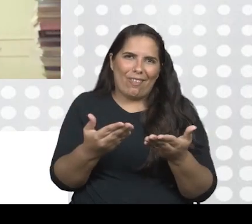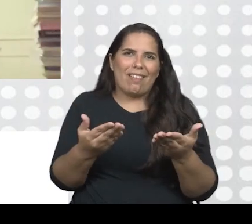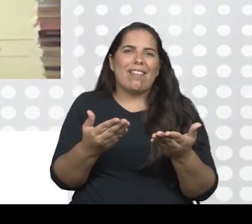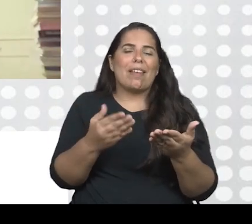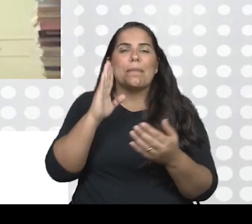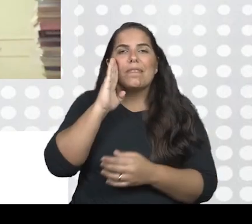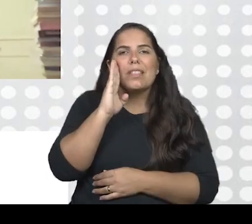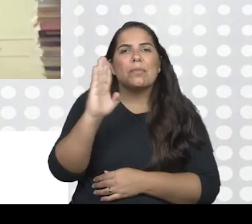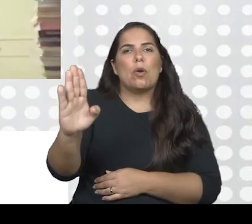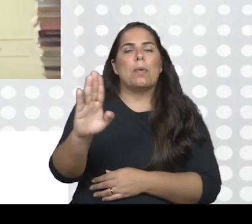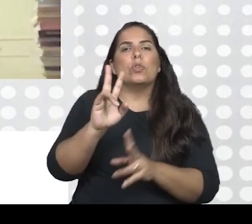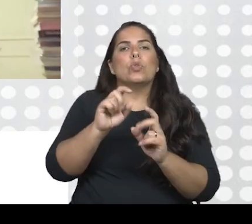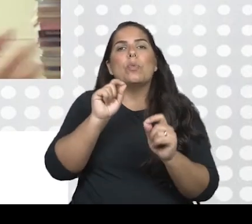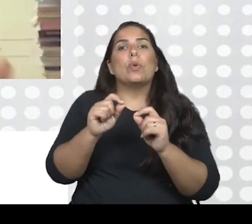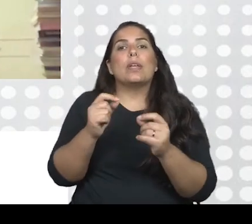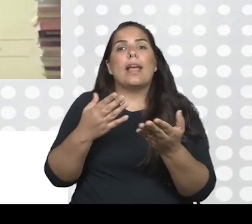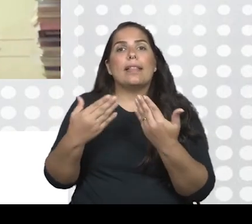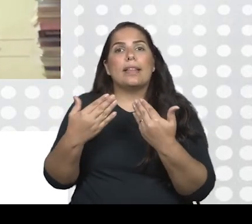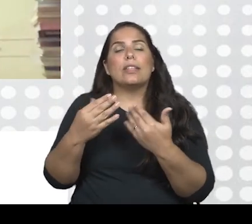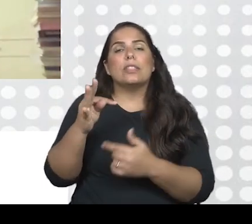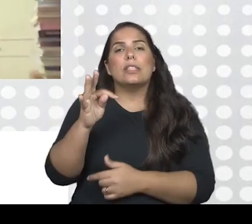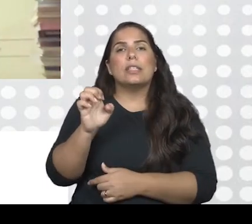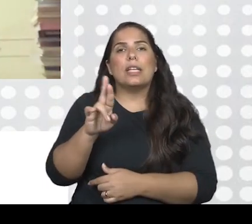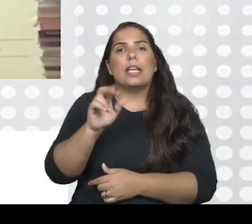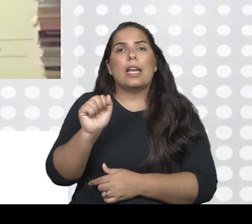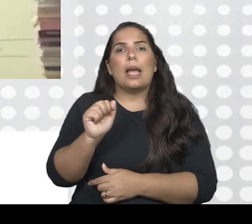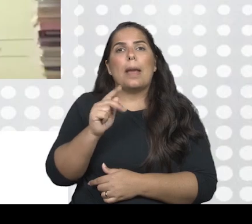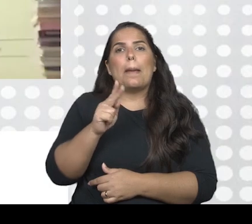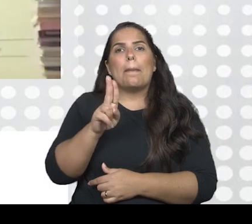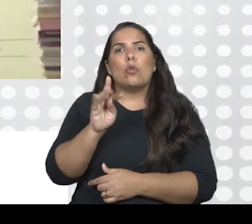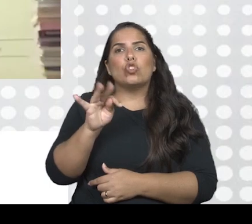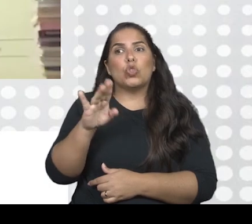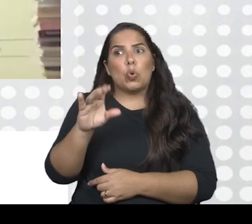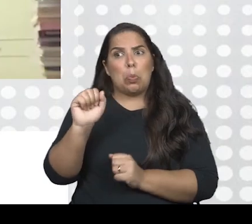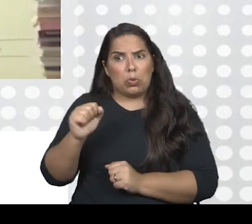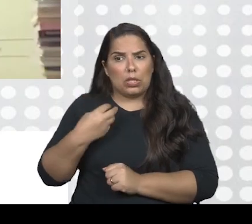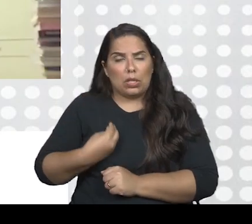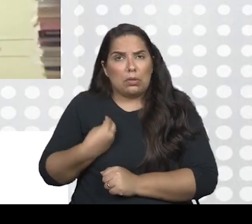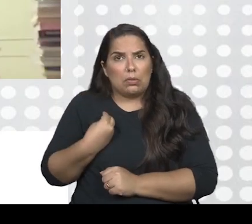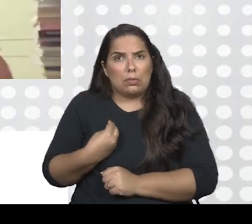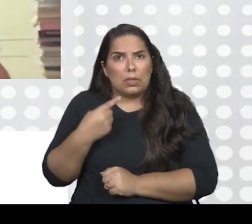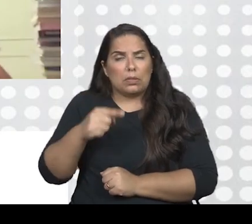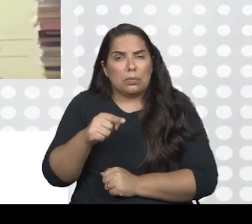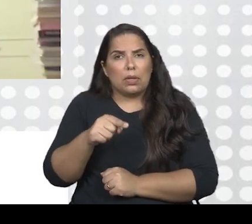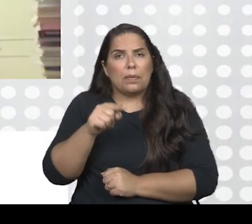agora, principalmente sobre o atendente terapêutico, que poderia integrar